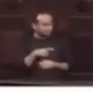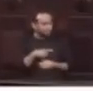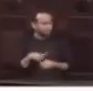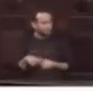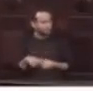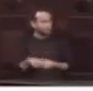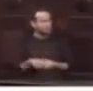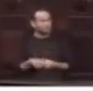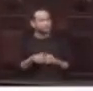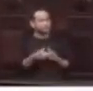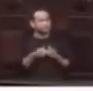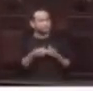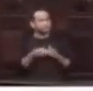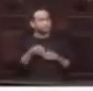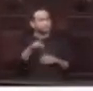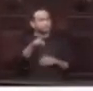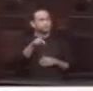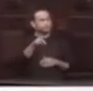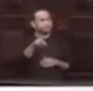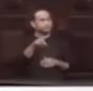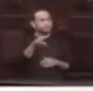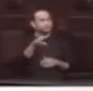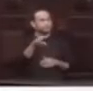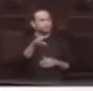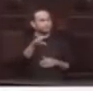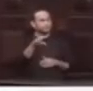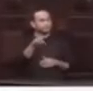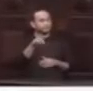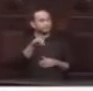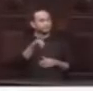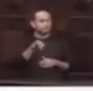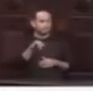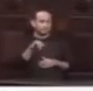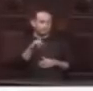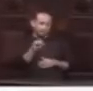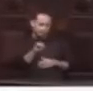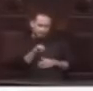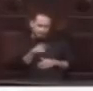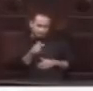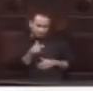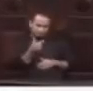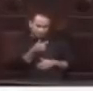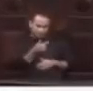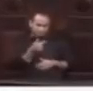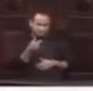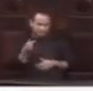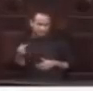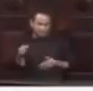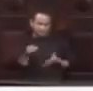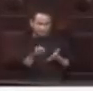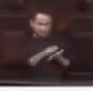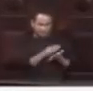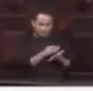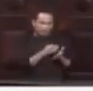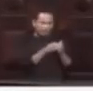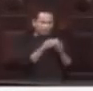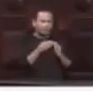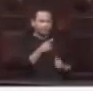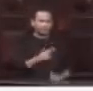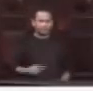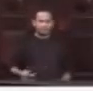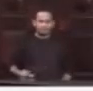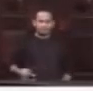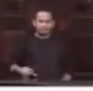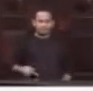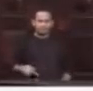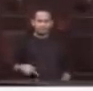há um requerimento de CPI que foi entregue com 27 assinaturas. Se não tem mais 27 assinaturas, eu exijo de Vossa Excelência ter o